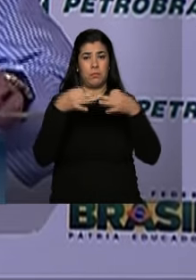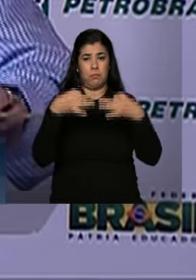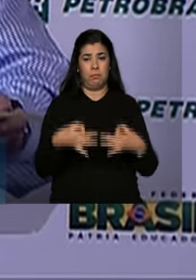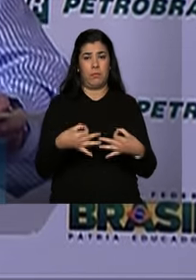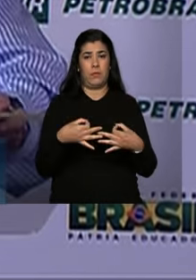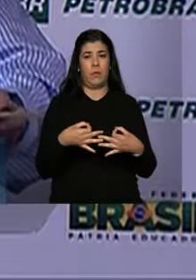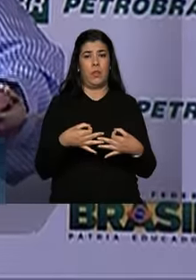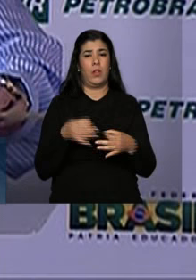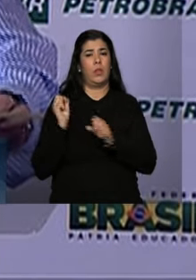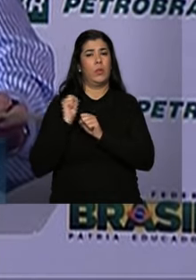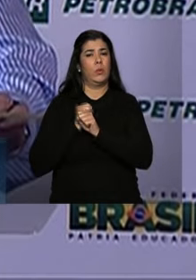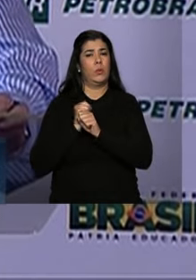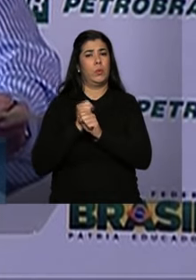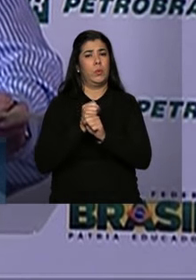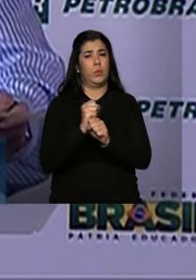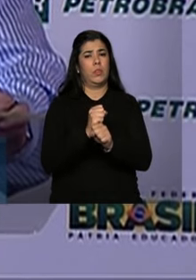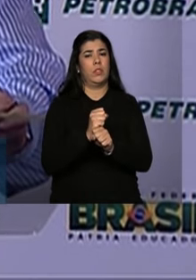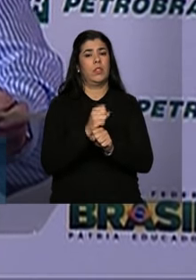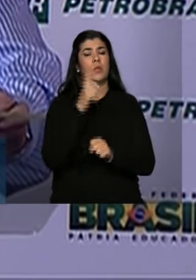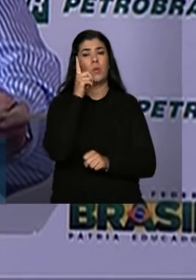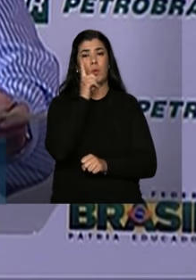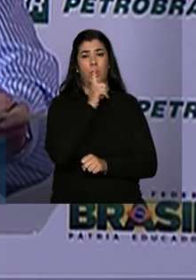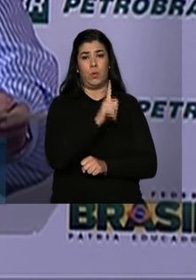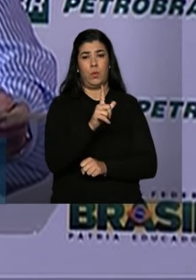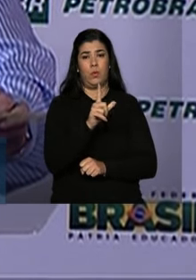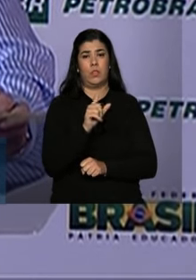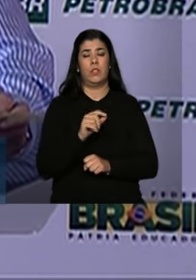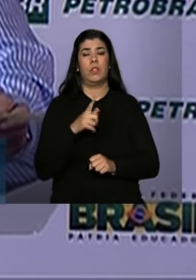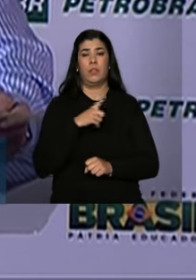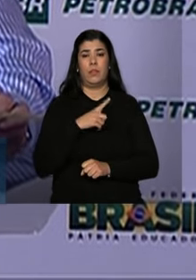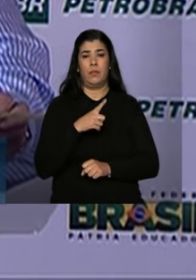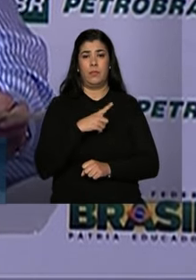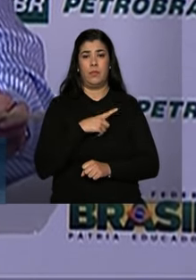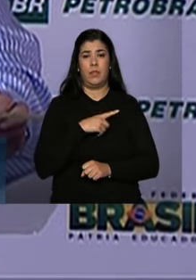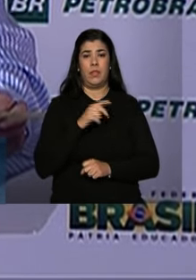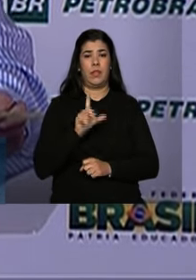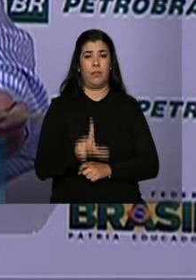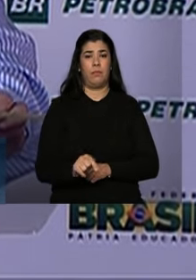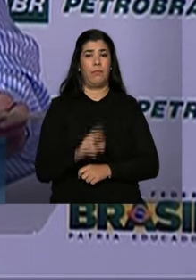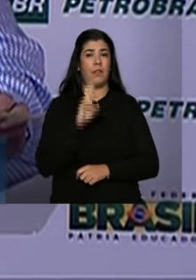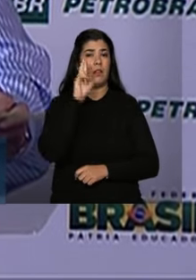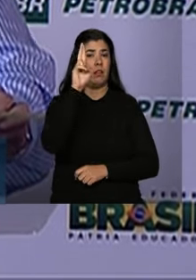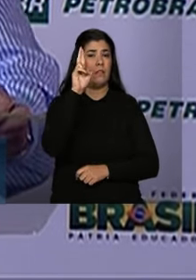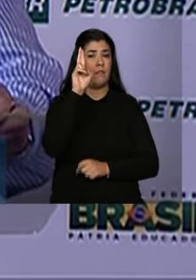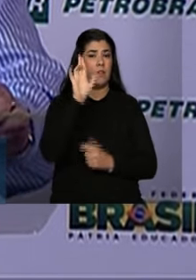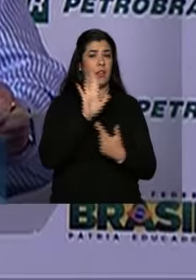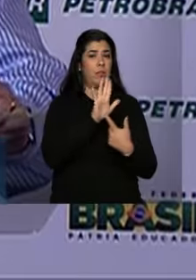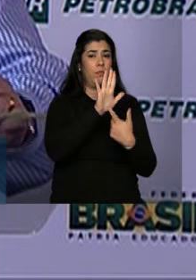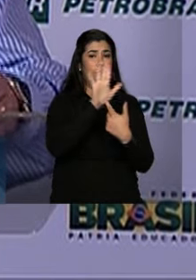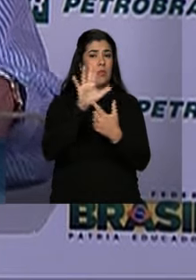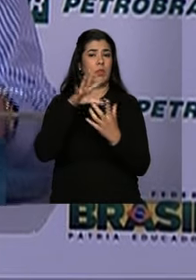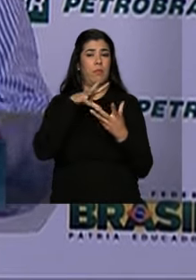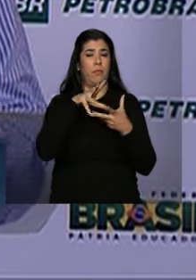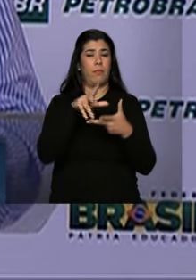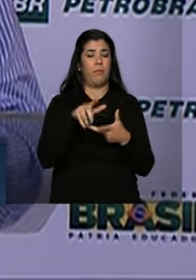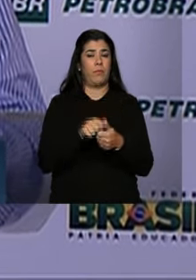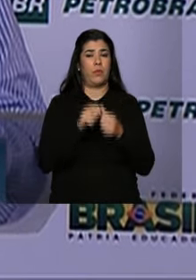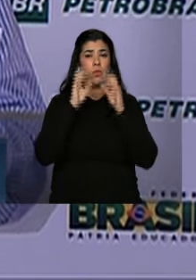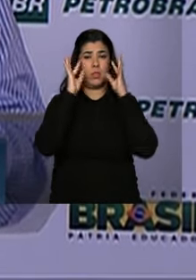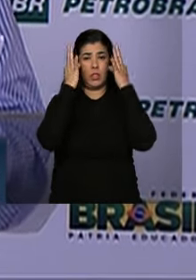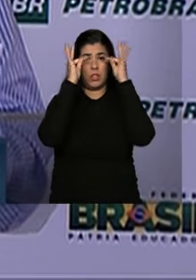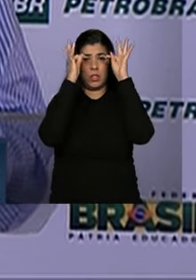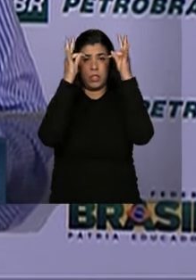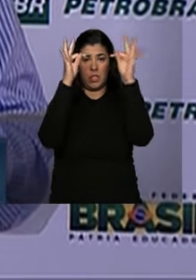desses últimos anos, conseguimos nos consolidar como uma referência mundial de tecnologia de exploração